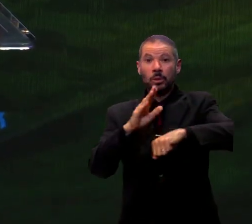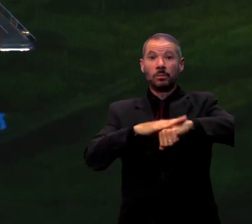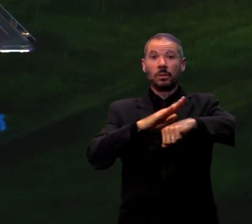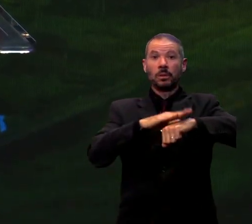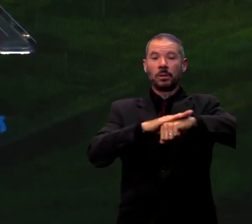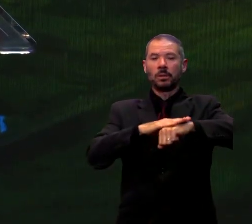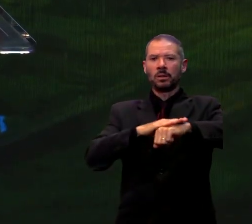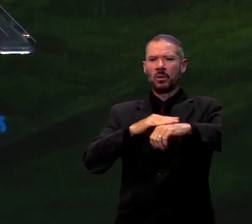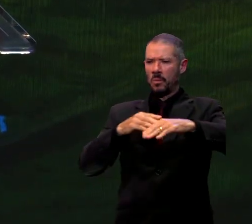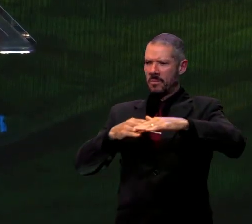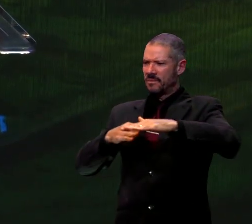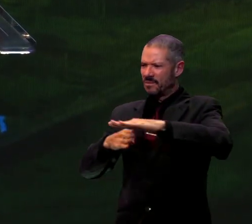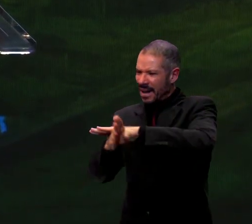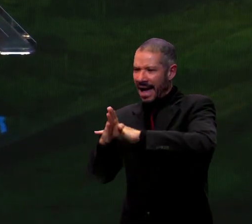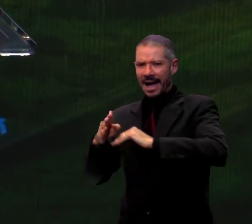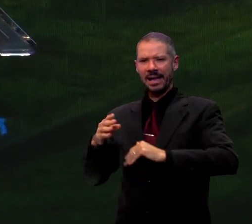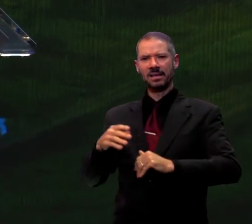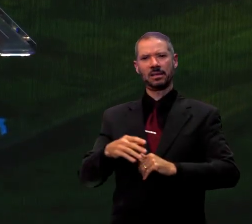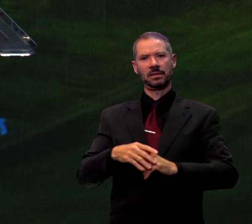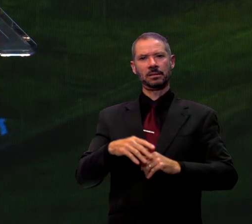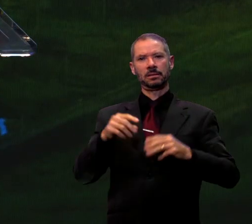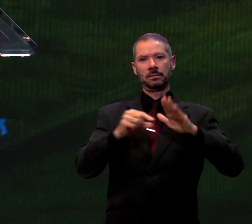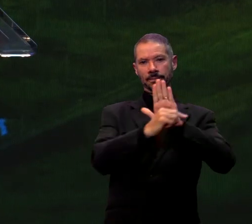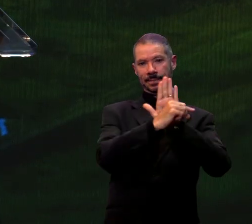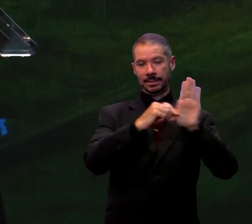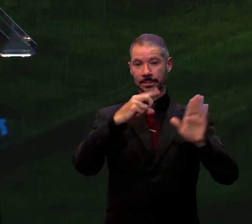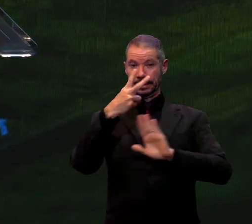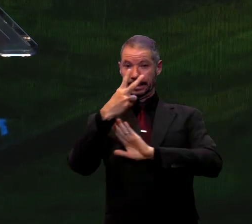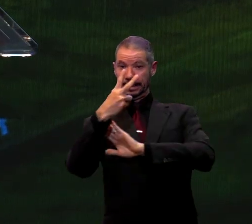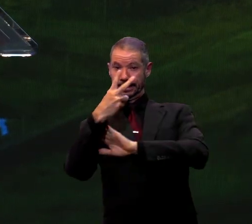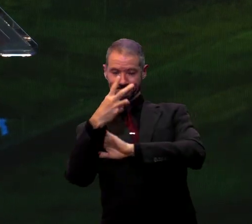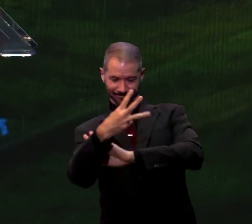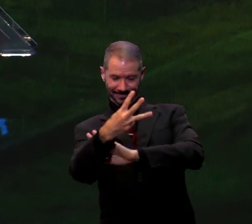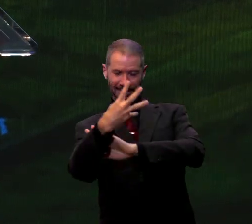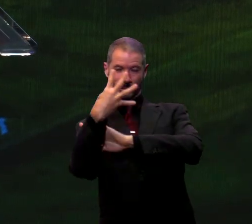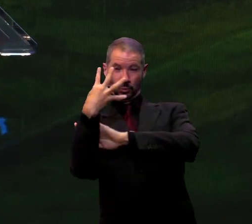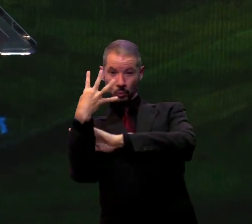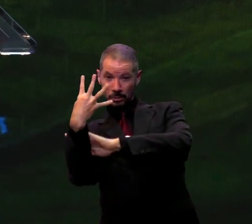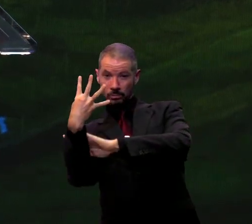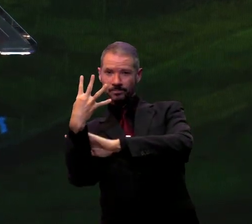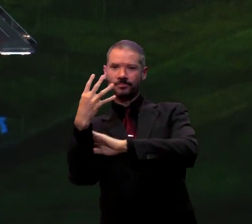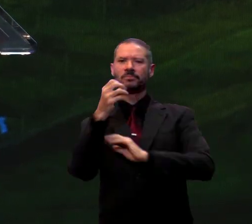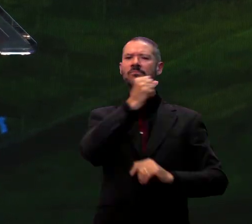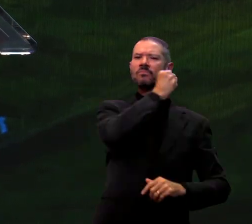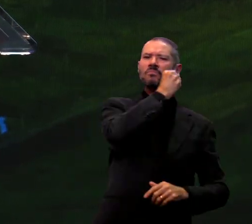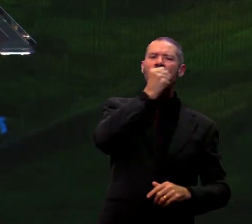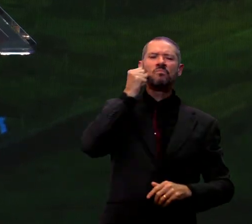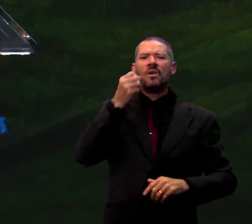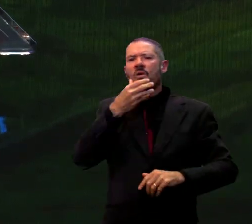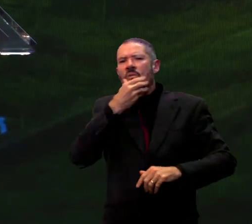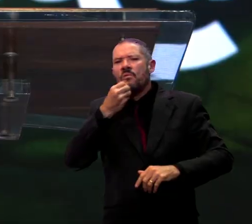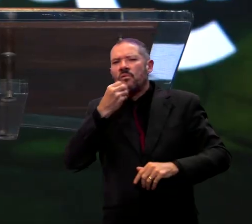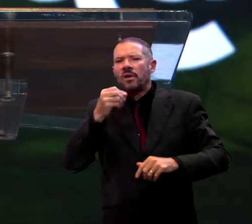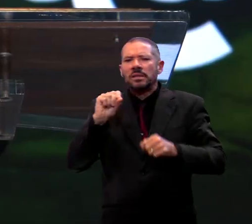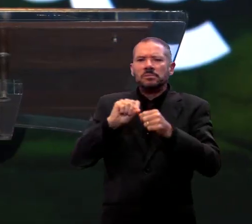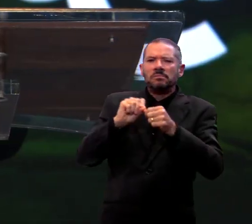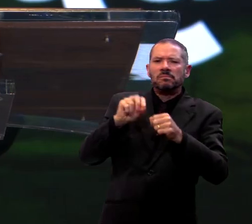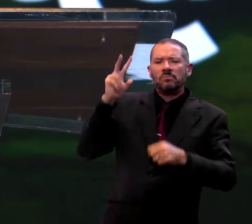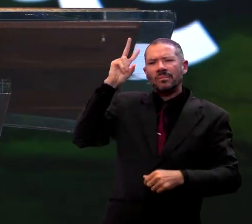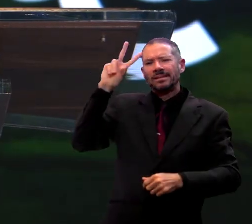Entre em ação. Versículo 34 em diante vai falar do que esse samaritano fez nessa história.